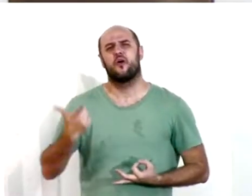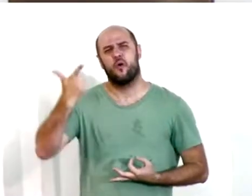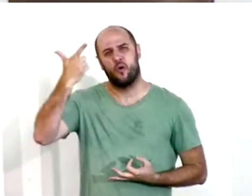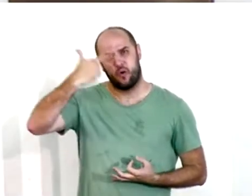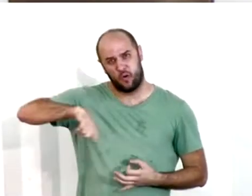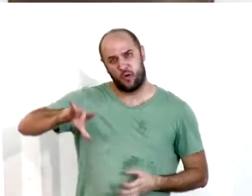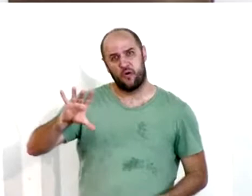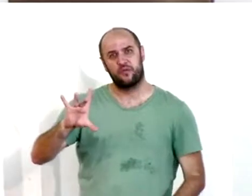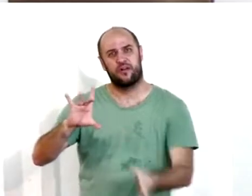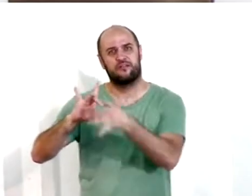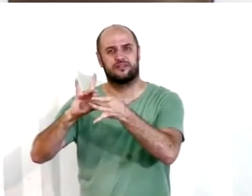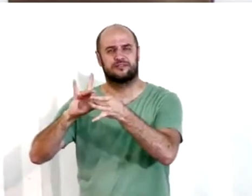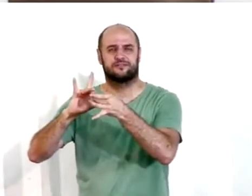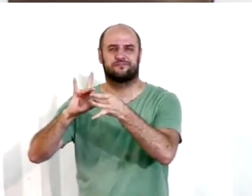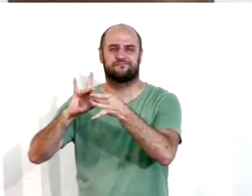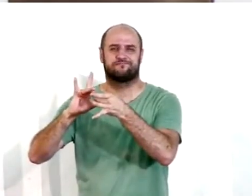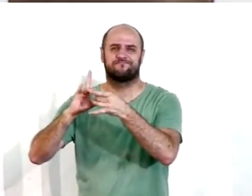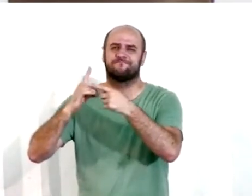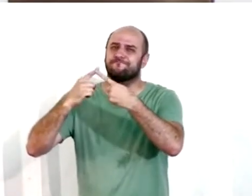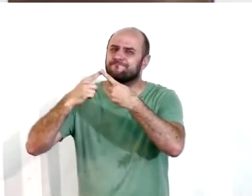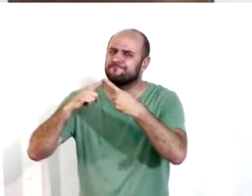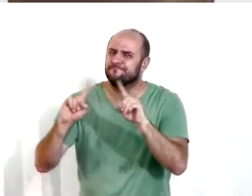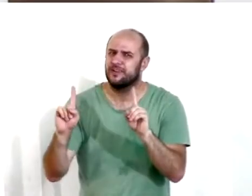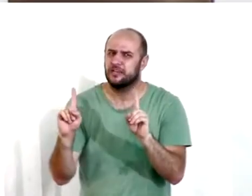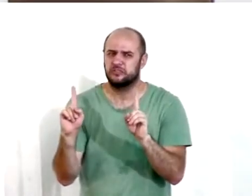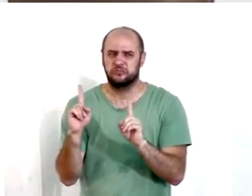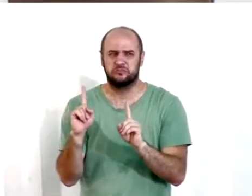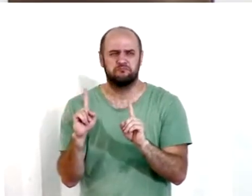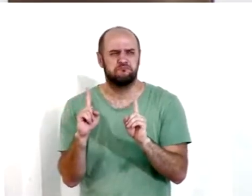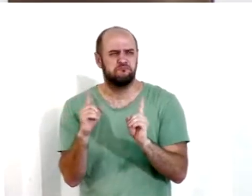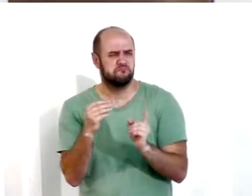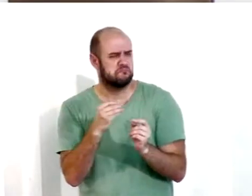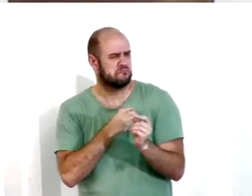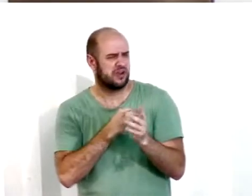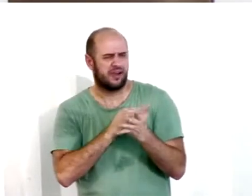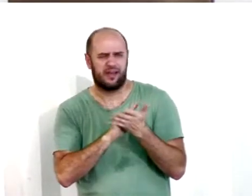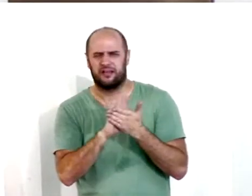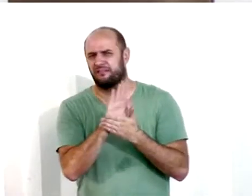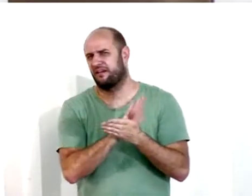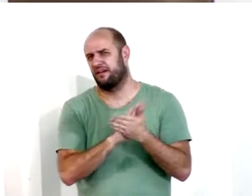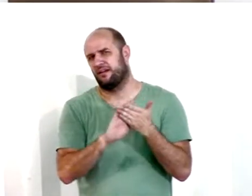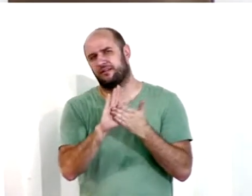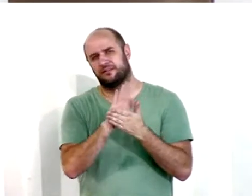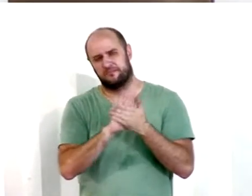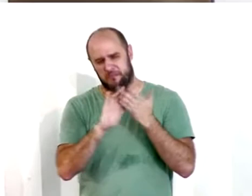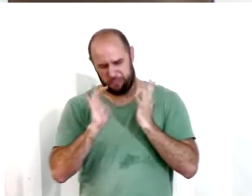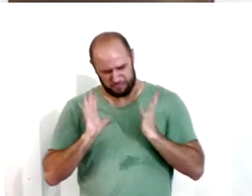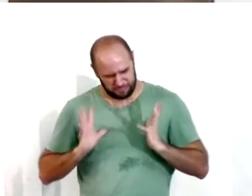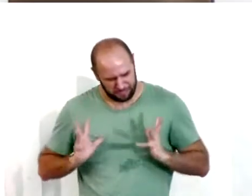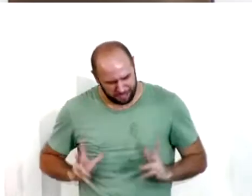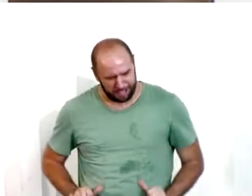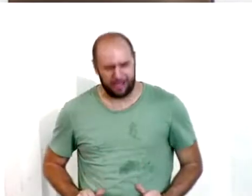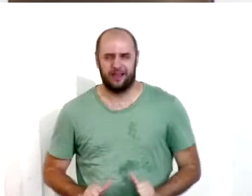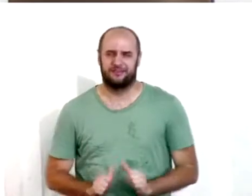novamente, mas sem opção de pecar.